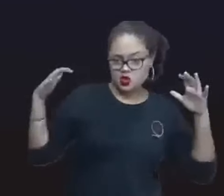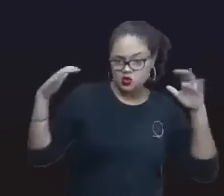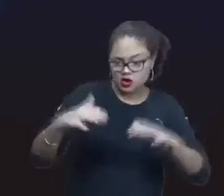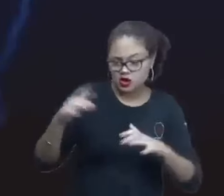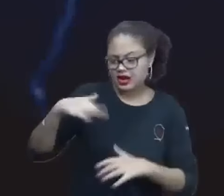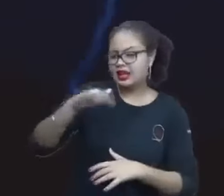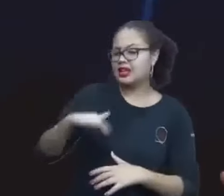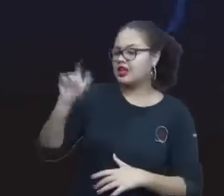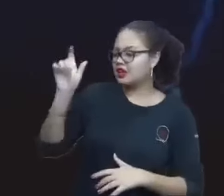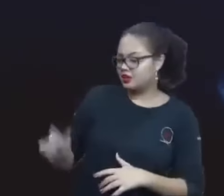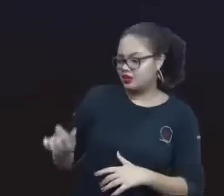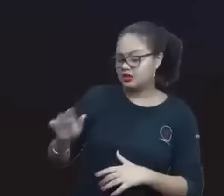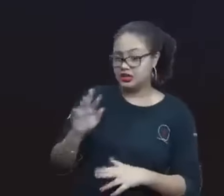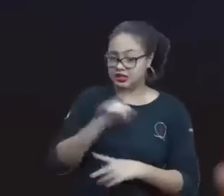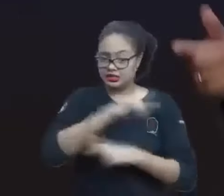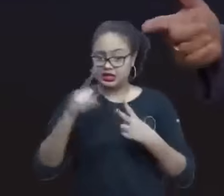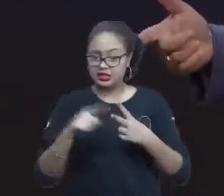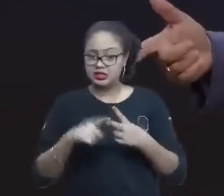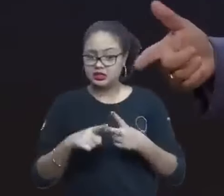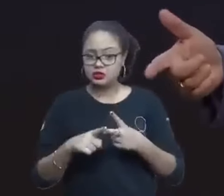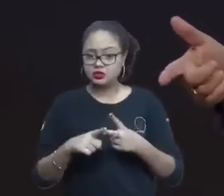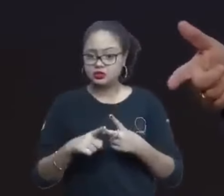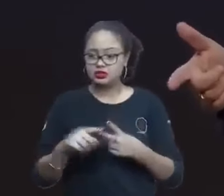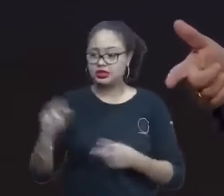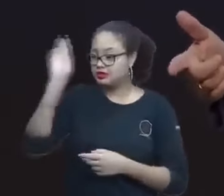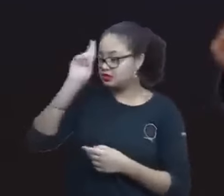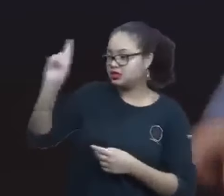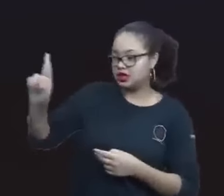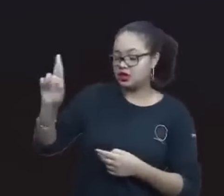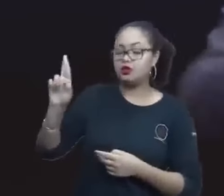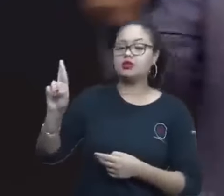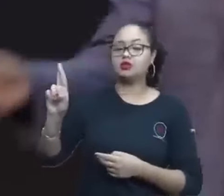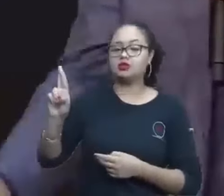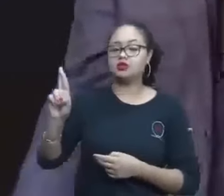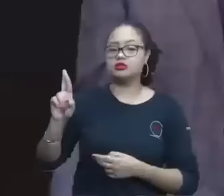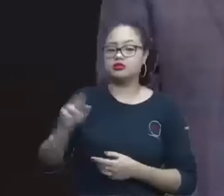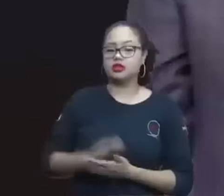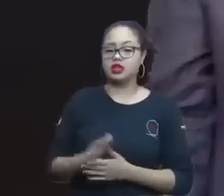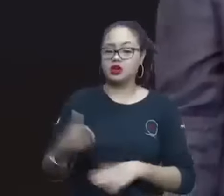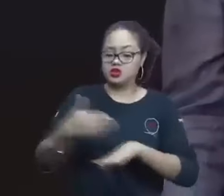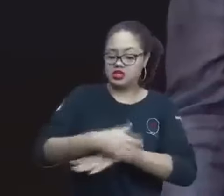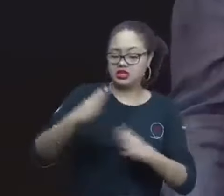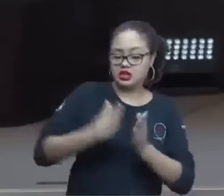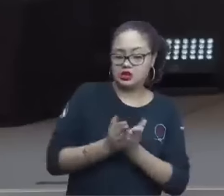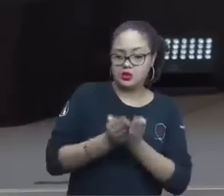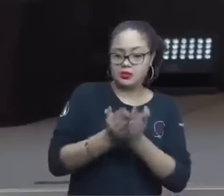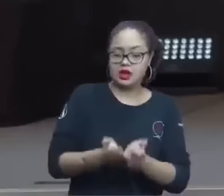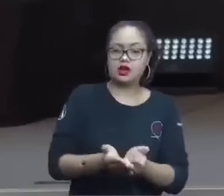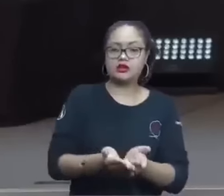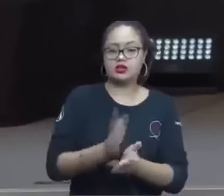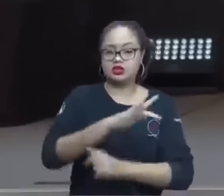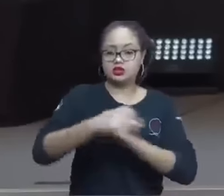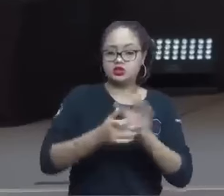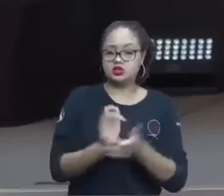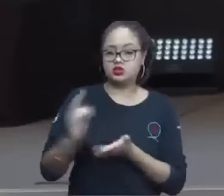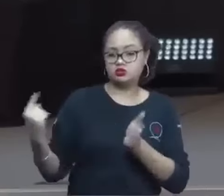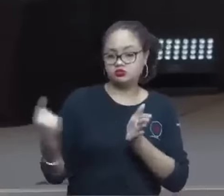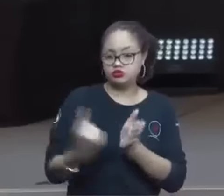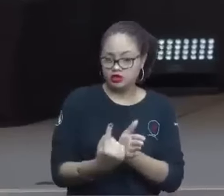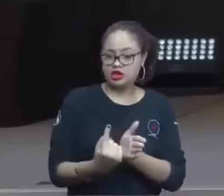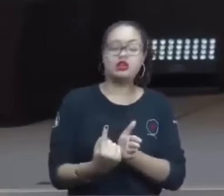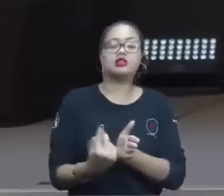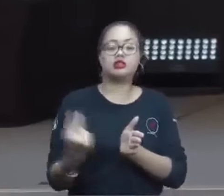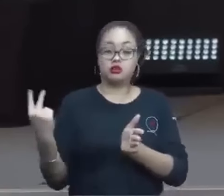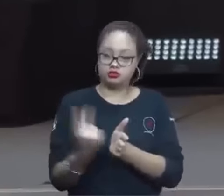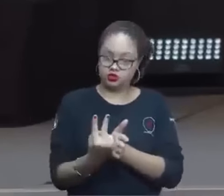é este na segunda Senhor e quando eles entram no barco quando Jesus entra com Pedro